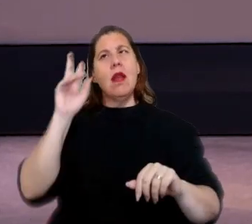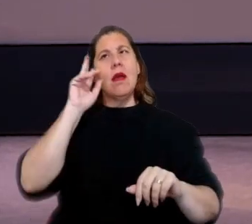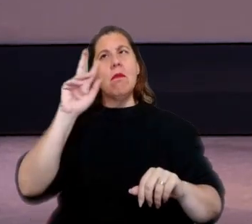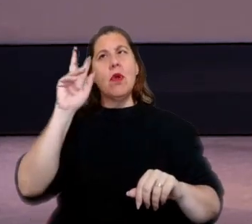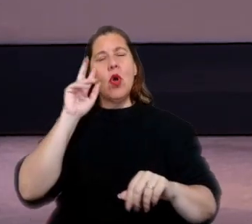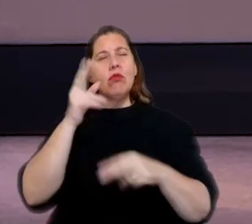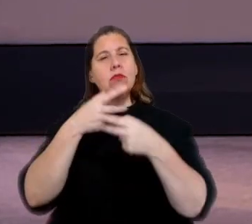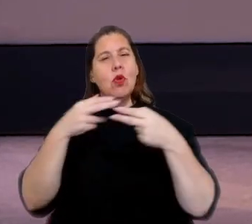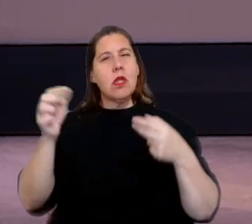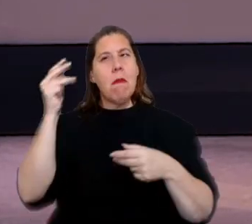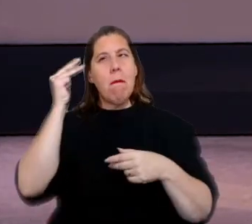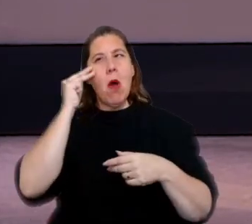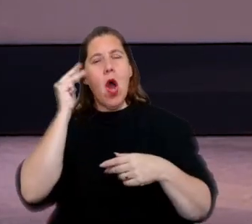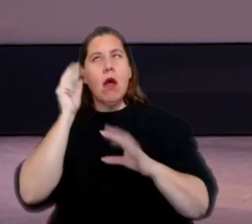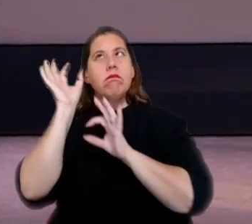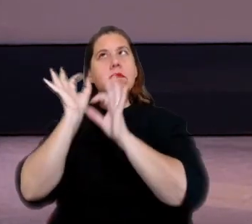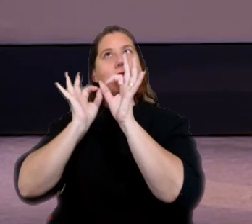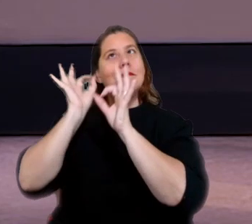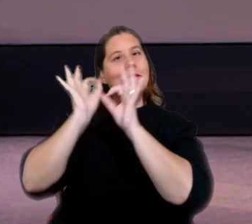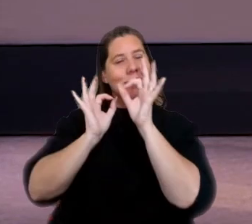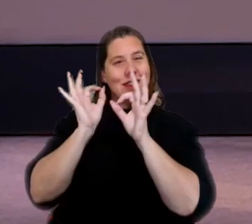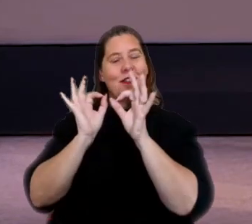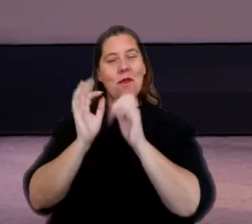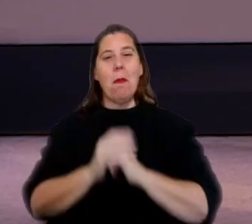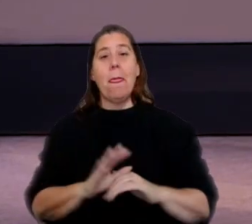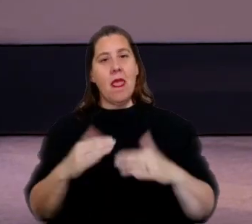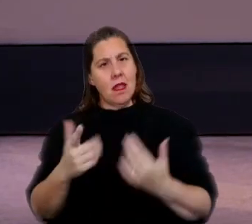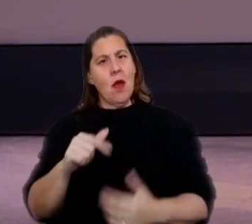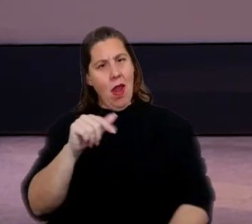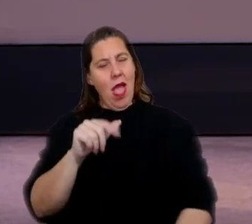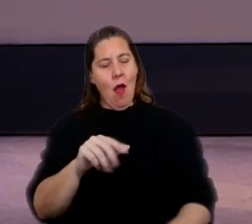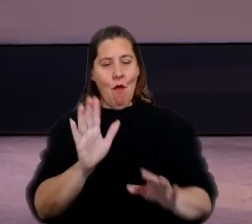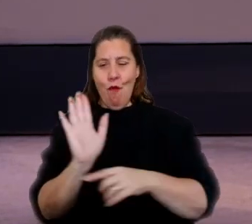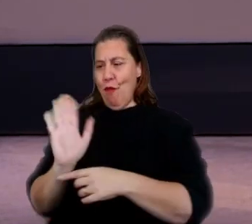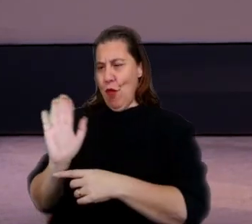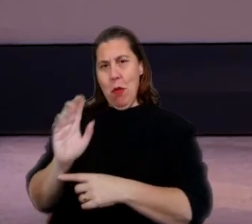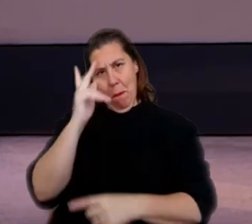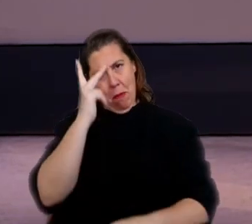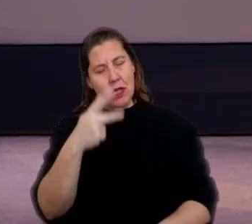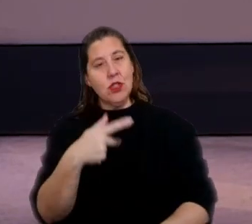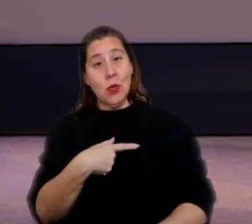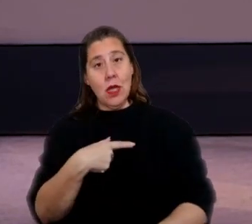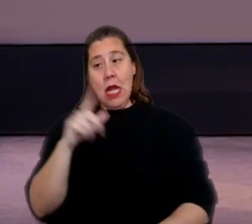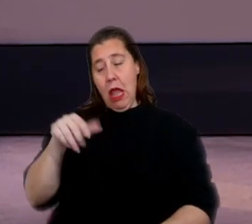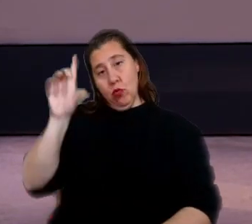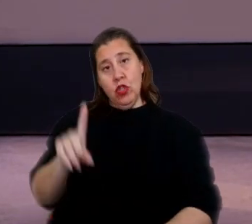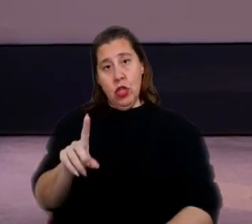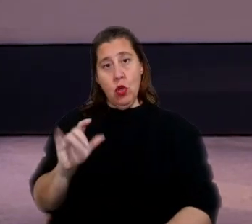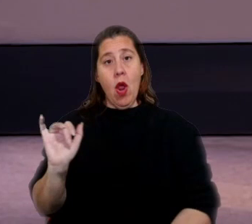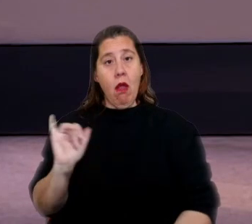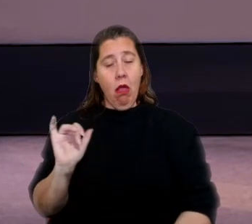memórias e tal, e chegou a ideia original para esse filme. Então ele é muito pessoal. Lucas Don é um diretor